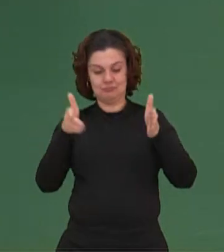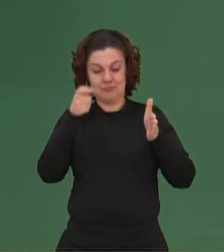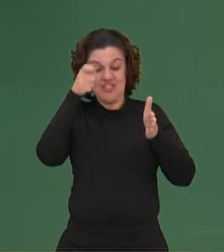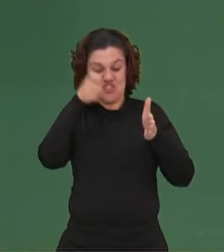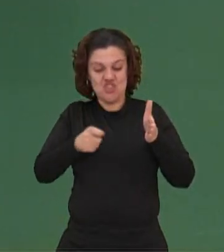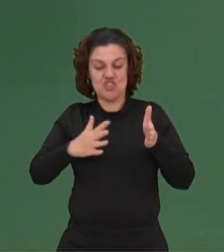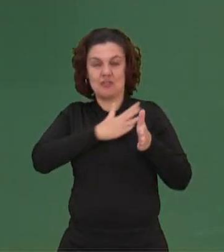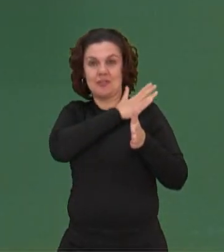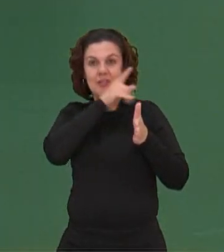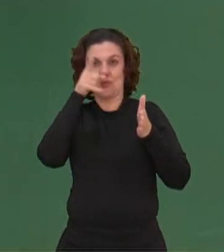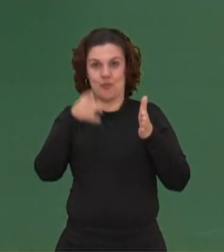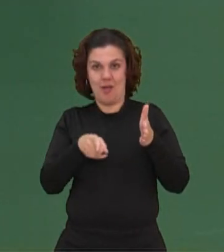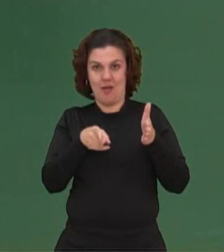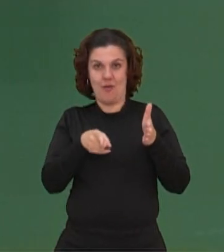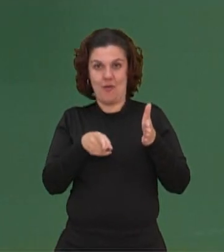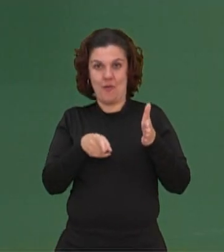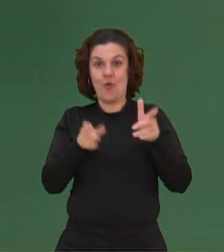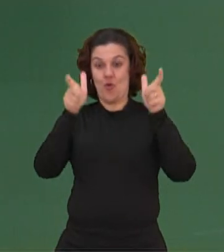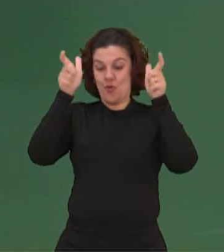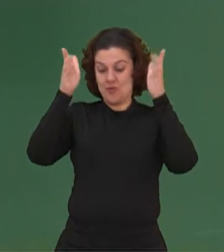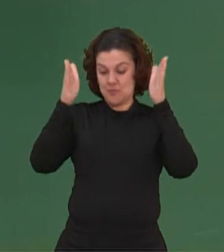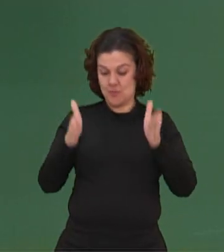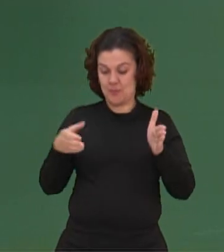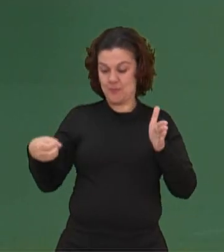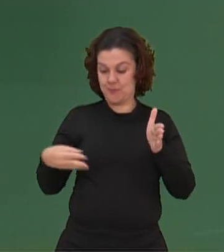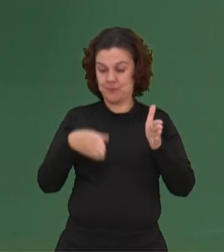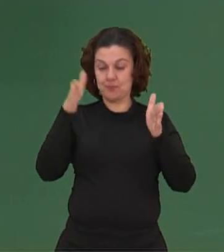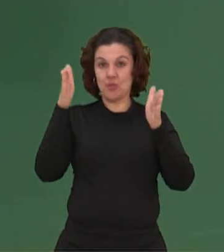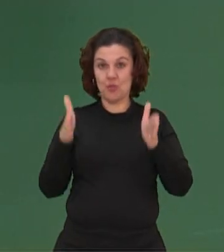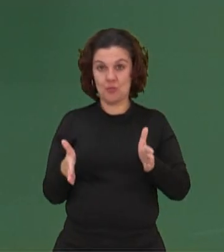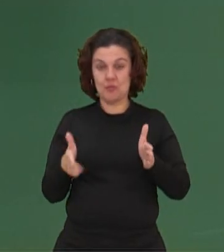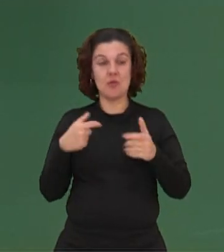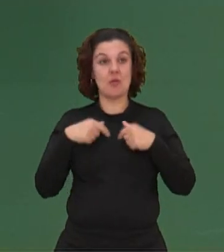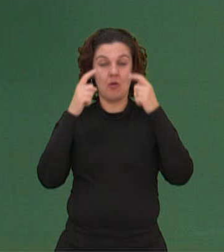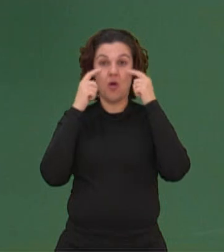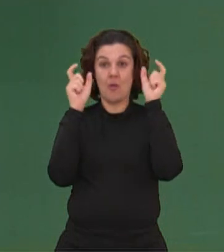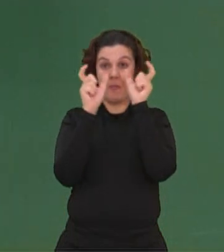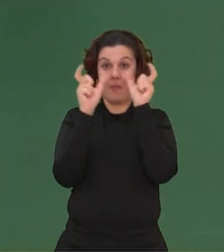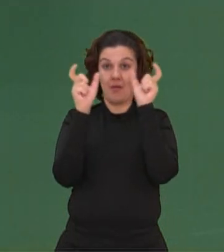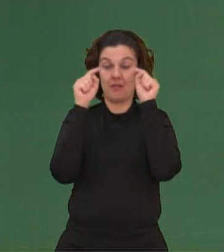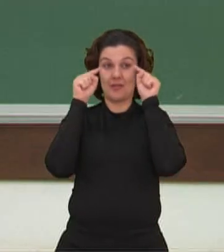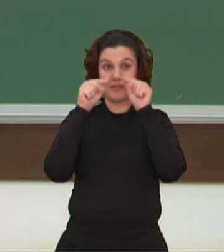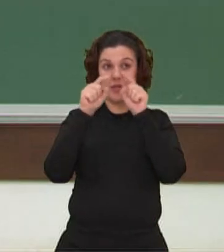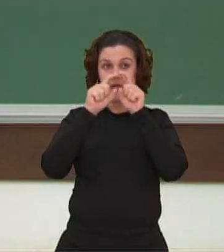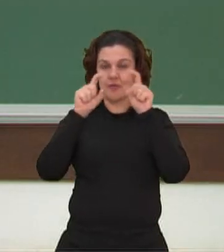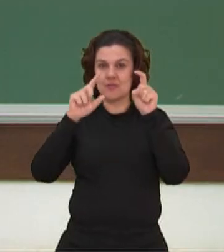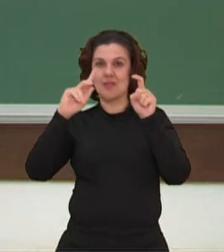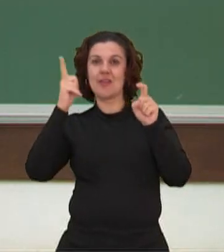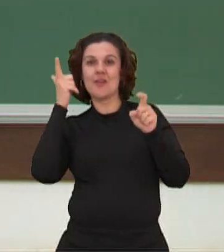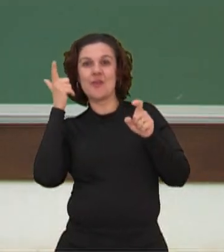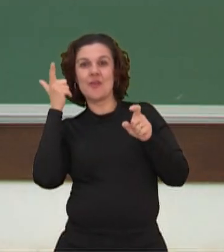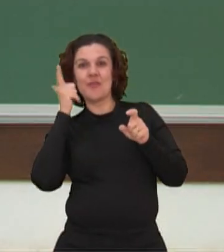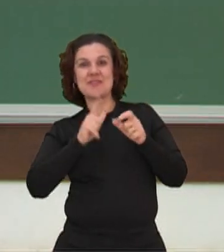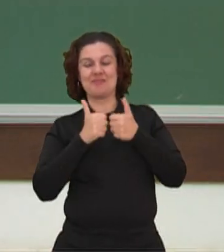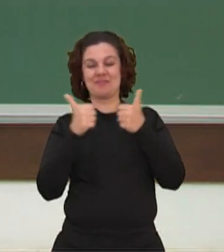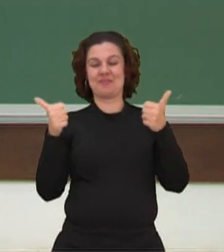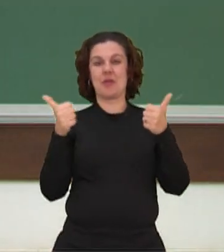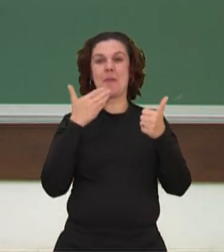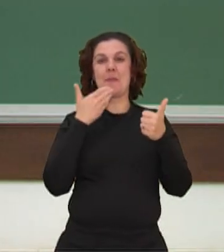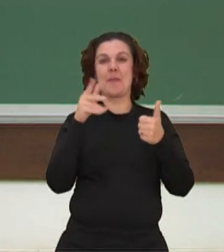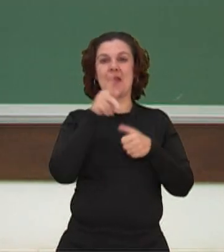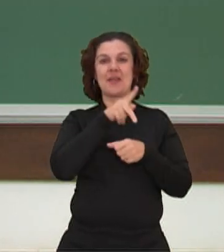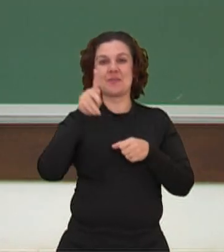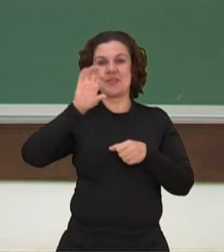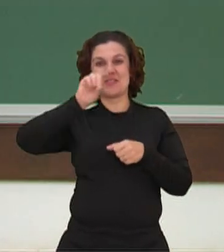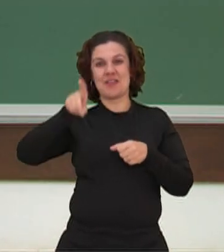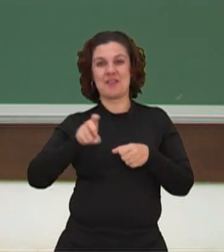ditatorial chamada de Estado Novo. Então, presta bem atenção aqui. Quem conseguiu perceber, legal, pede para o professor